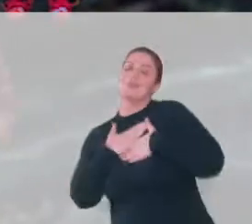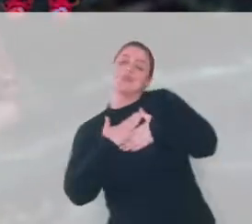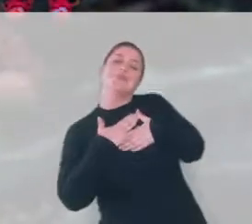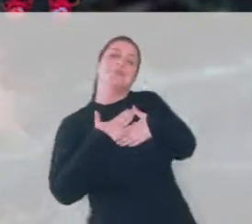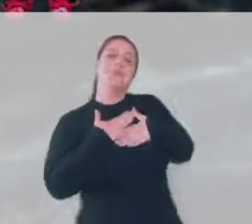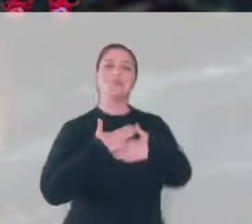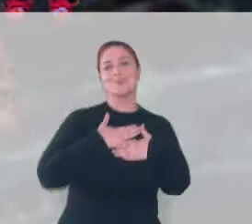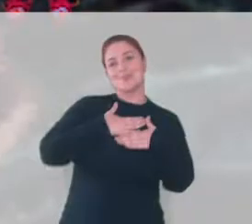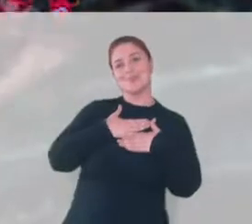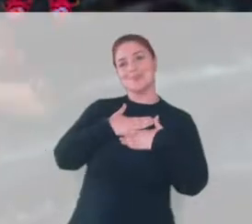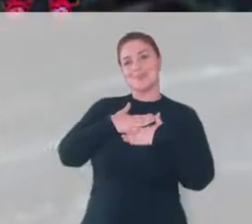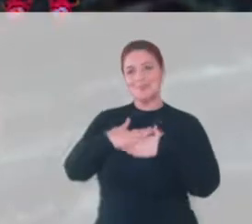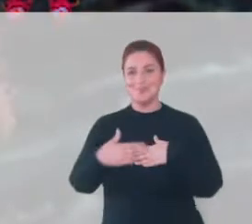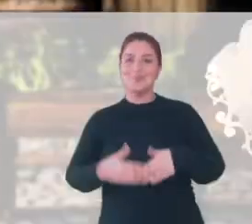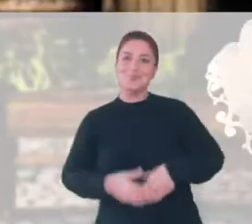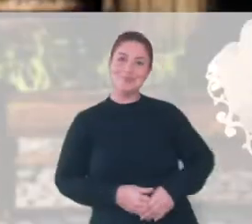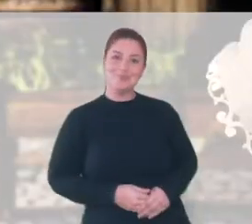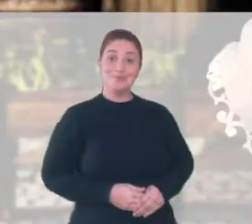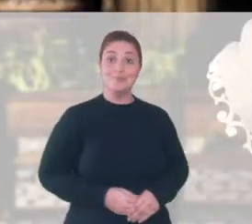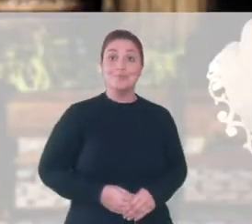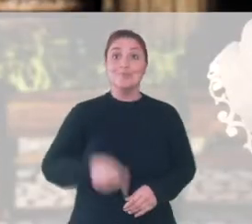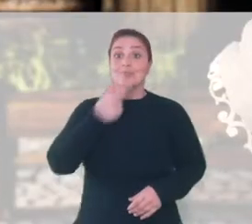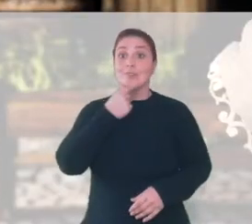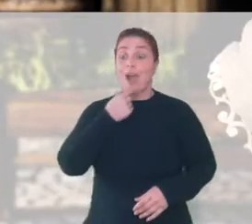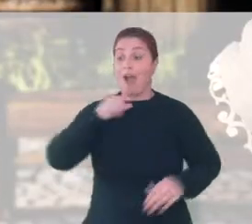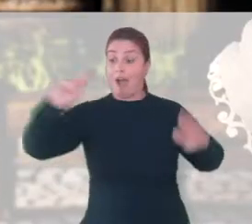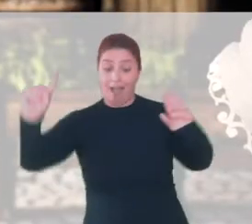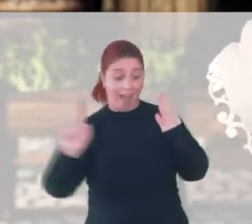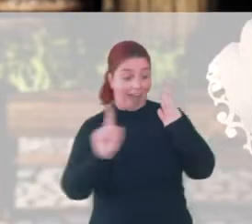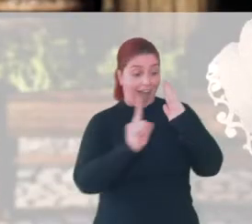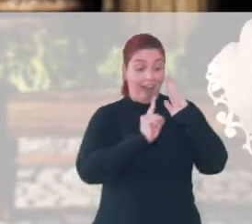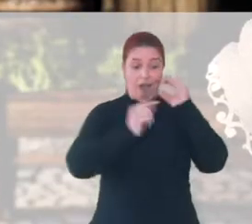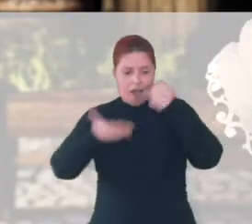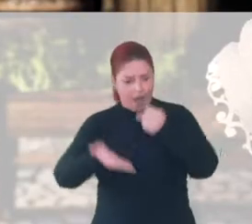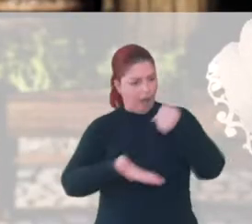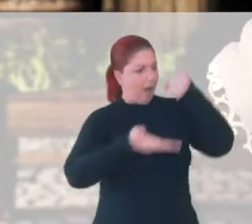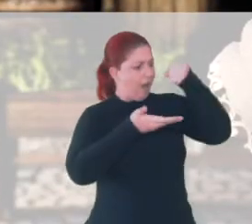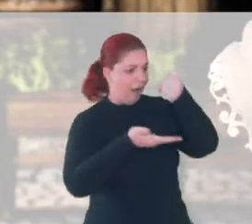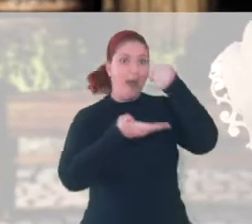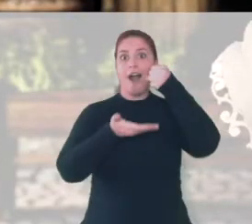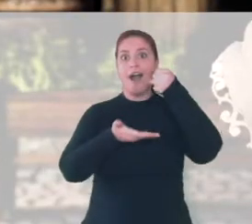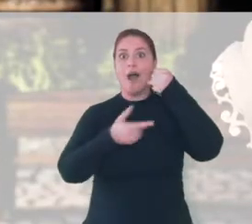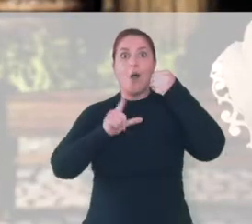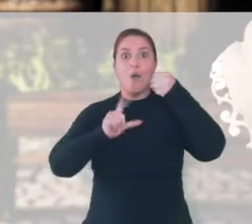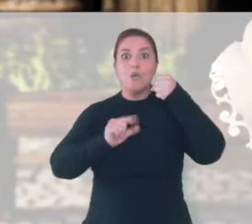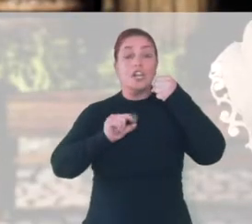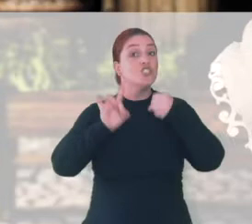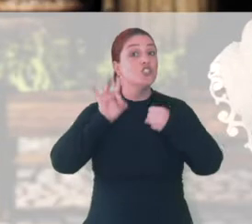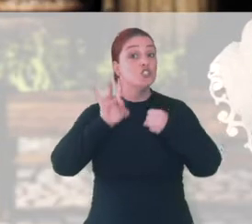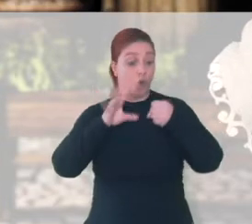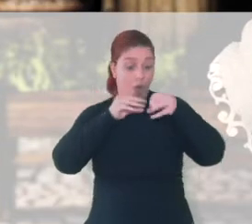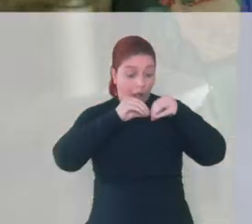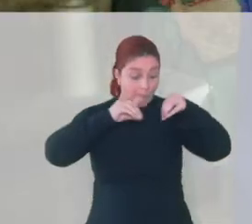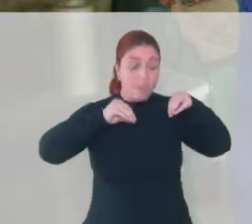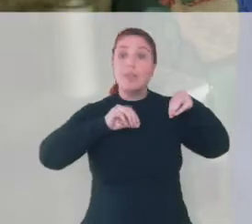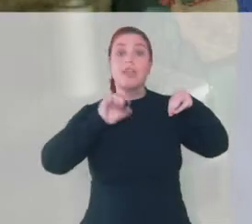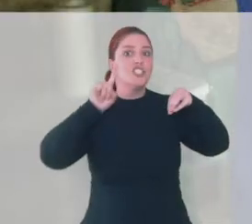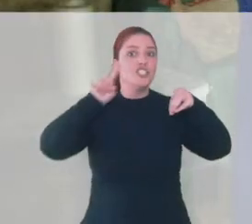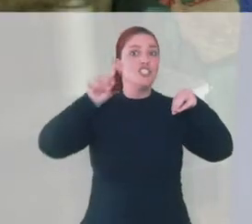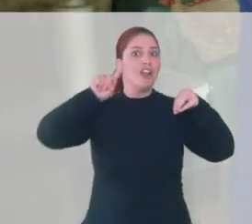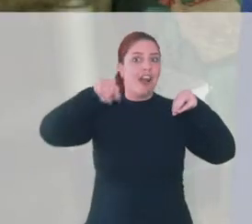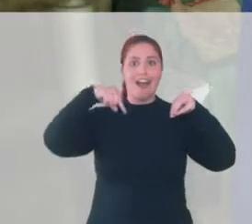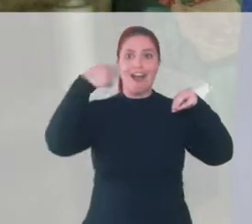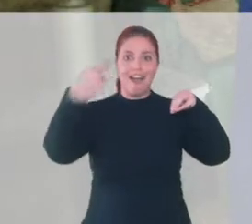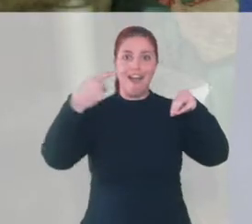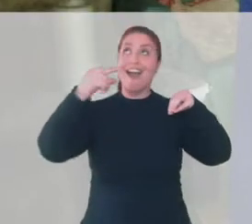quinta-feira, meu bem. Ele voltou para casa com um saco e com a orientação de só abri-lo no dia seguinte. Assim